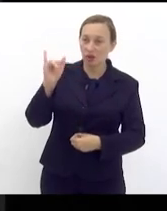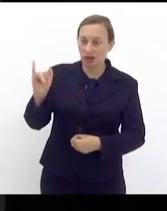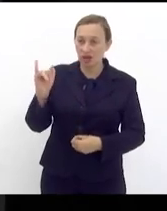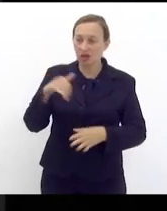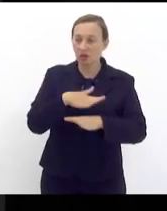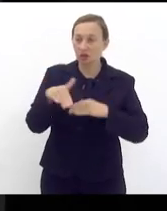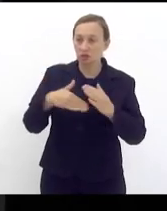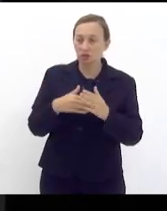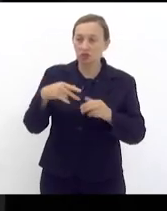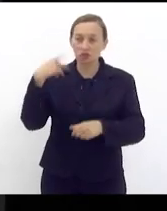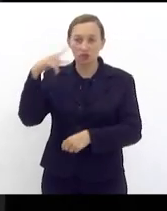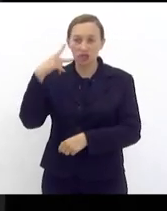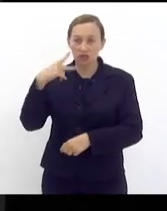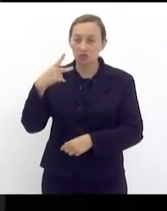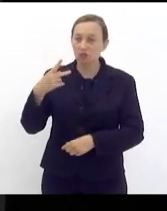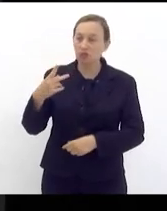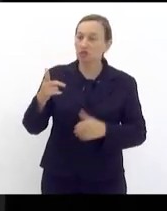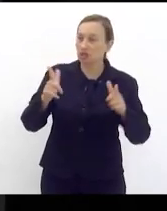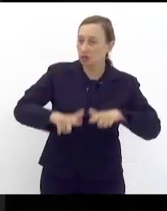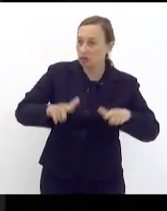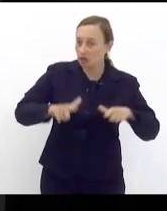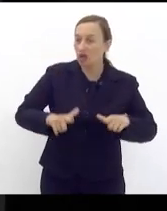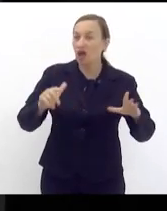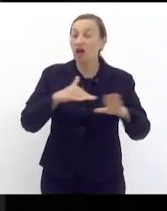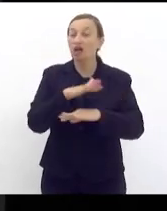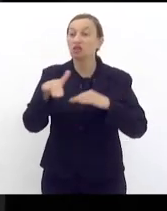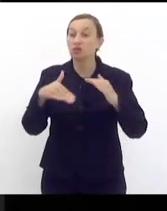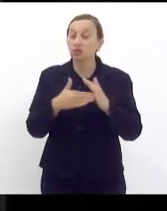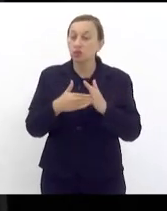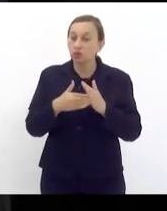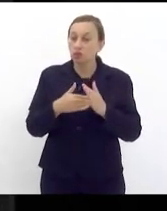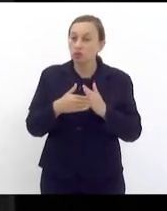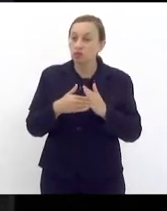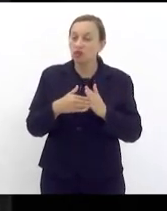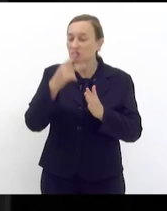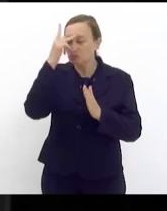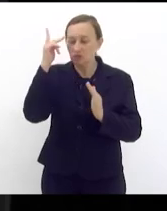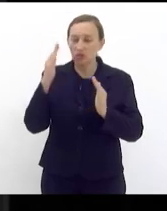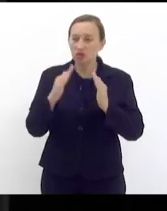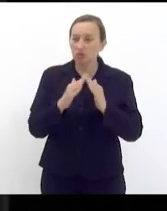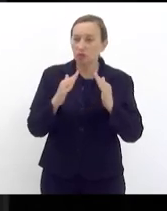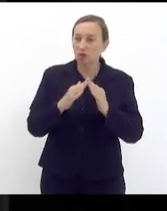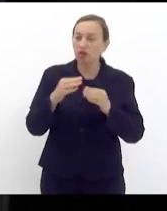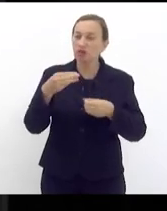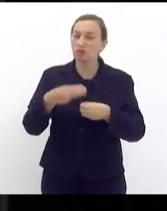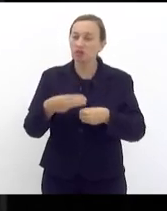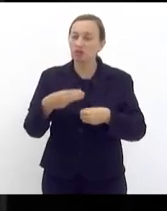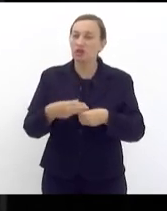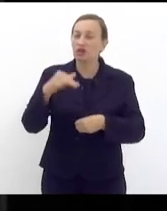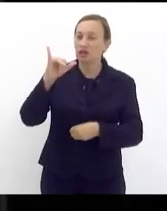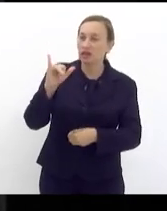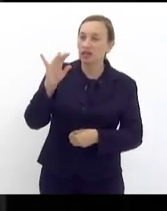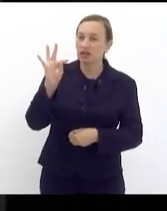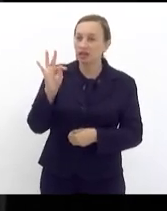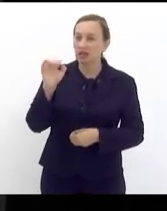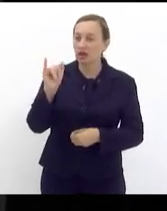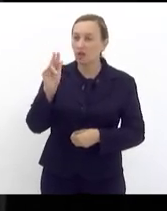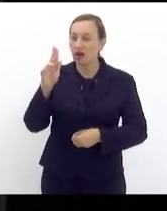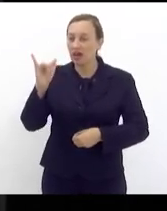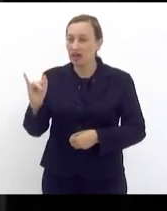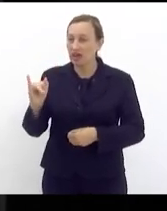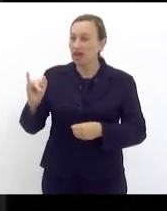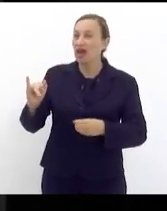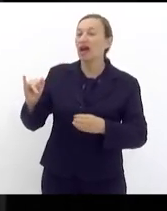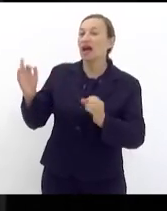vereadores que ali estão, que Deus abençoe a todos os moradores do município de Itaguaí. A Deus toda a